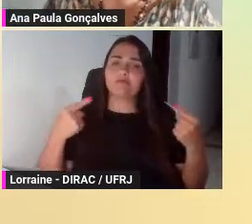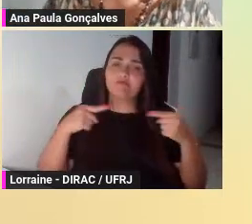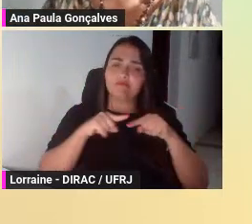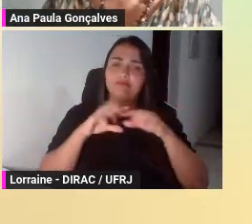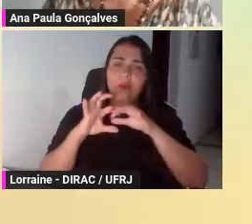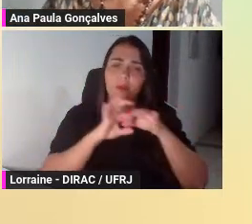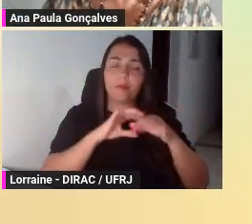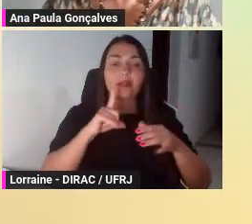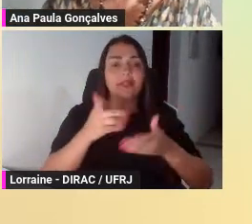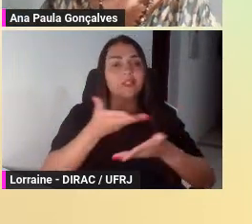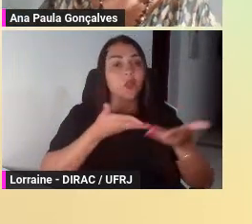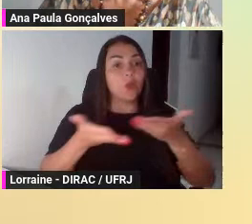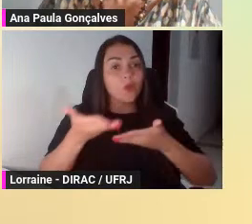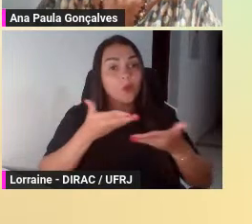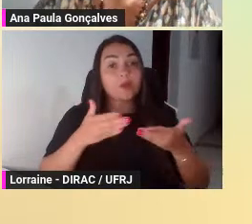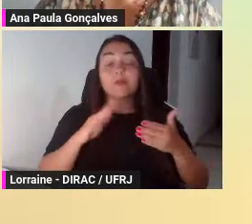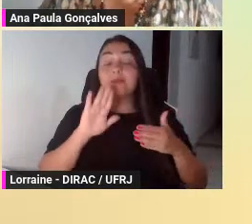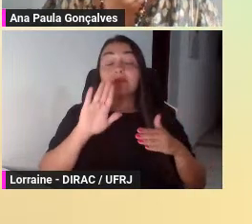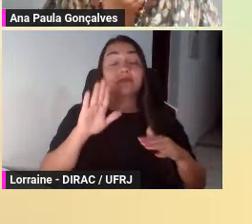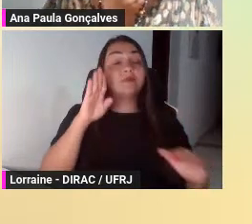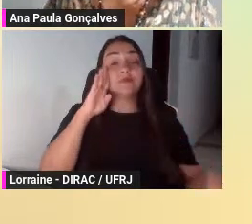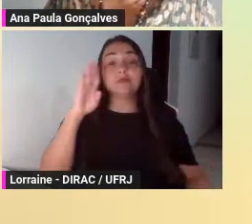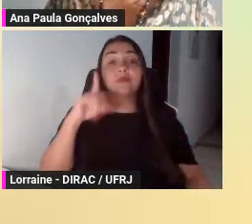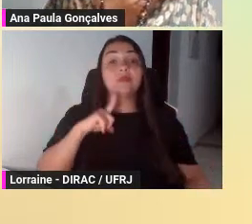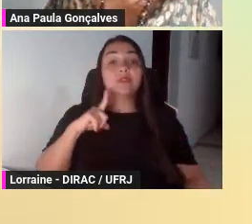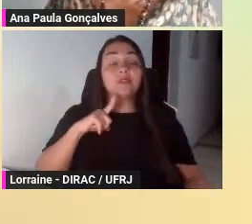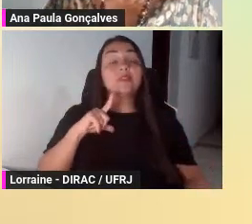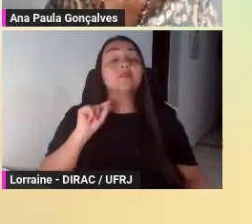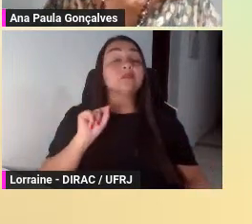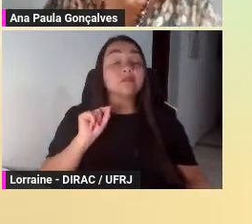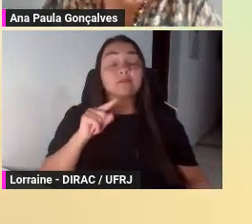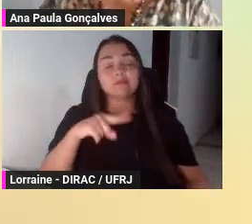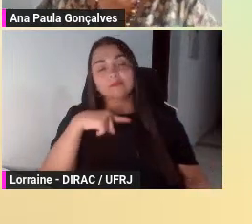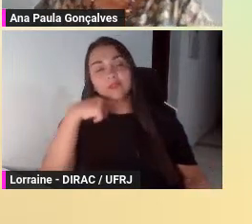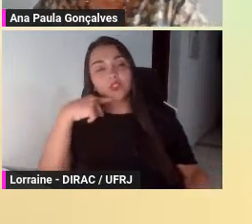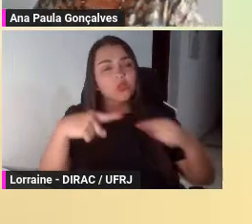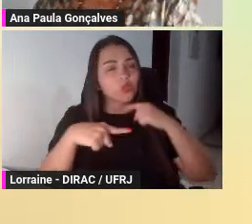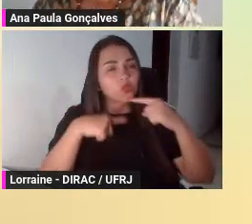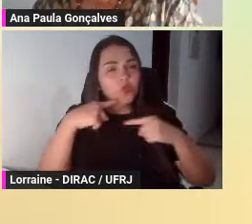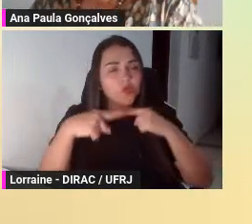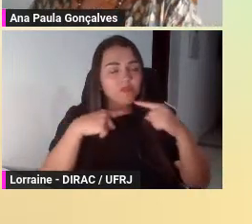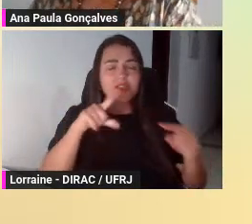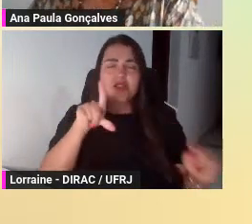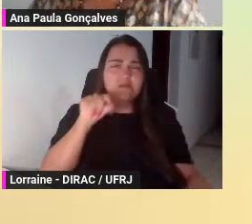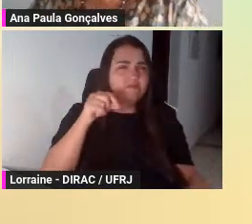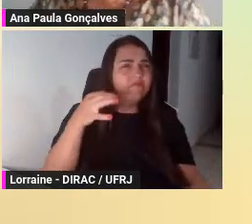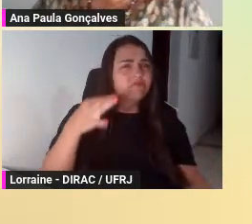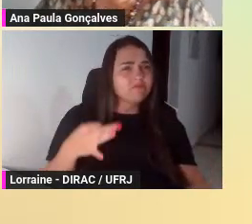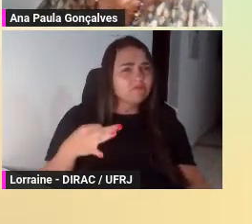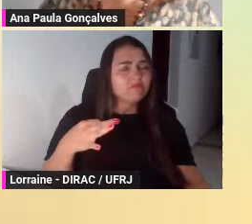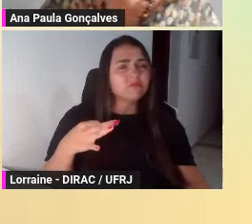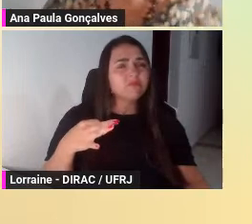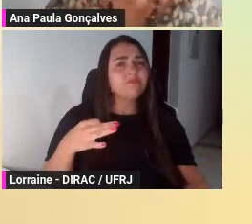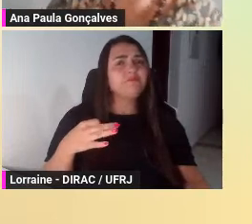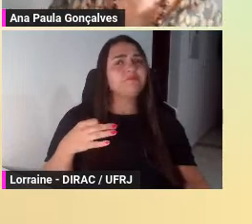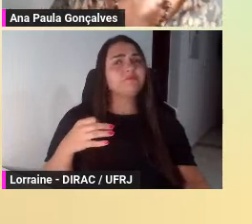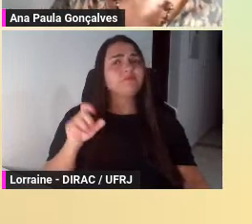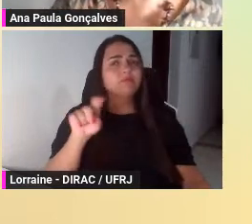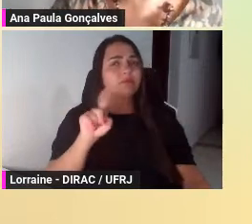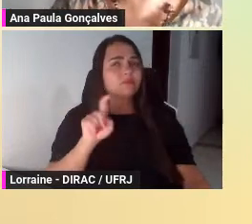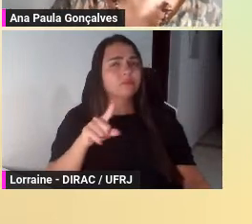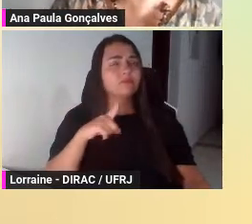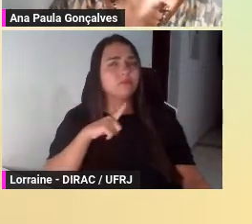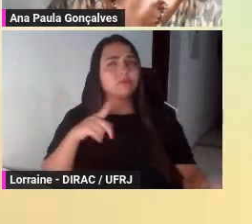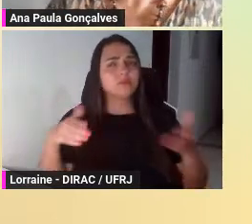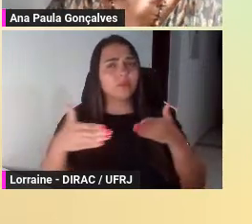acima de tudo, as nossas dúvidas. Será que eu fiz a escolha correta? Será que eu estou caminhando pelo